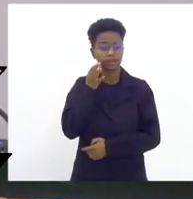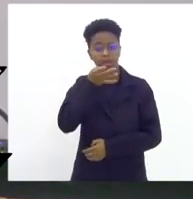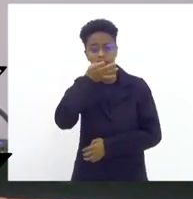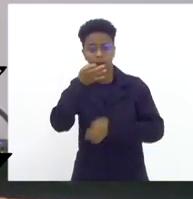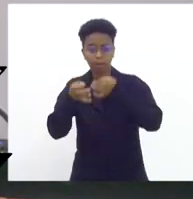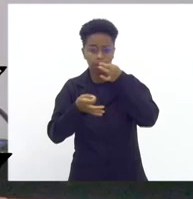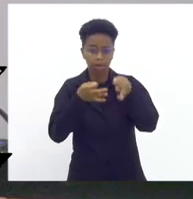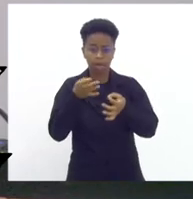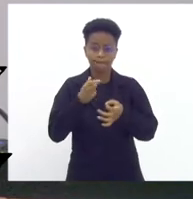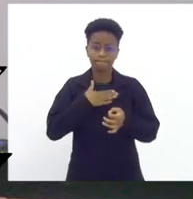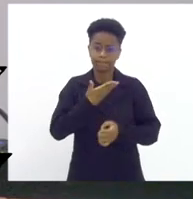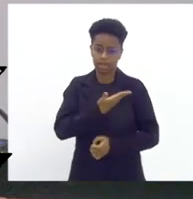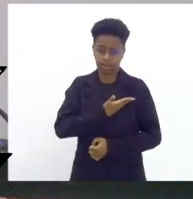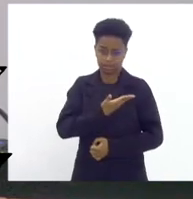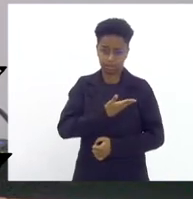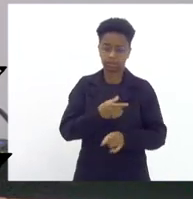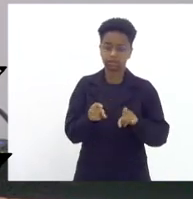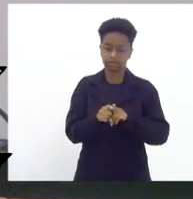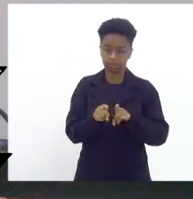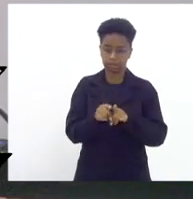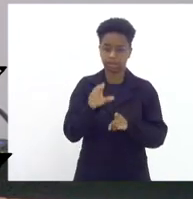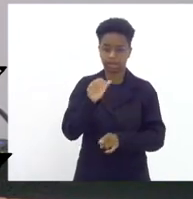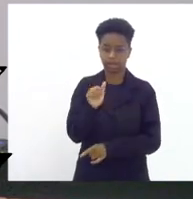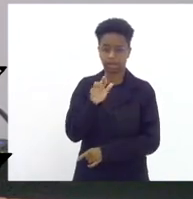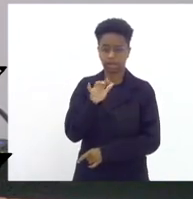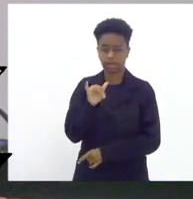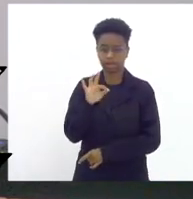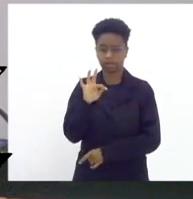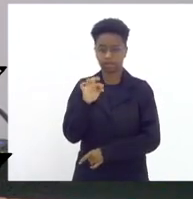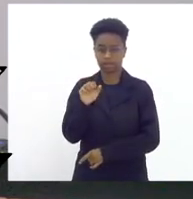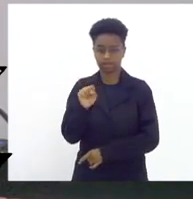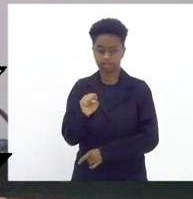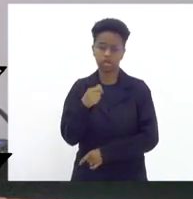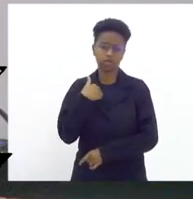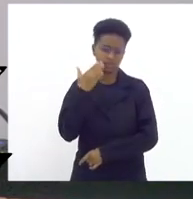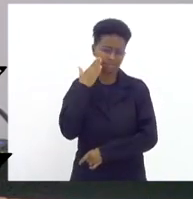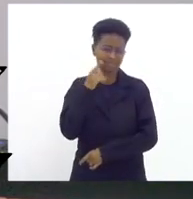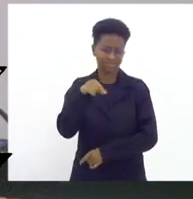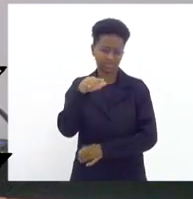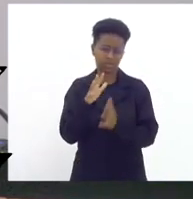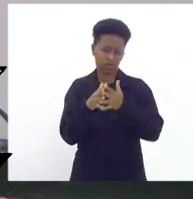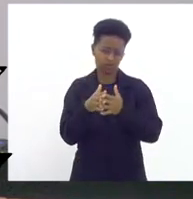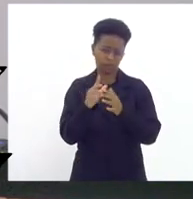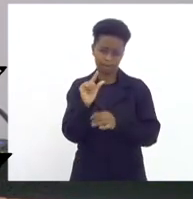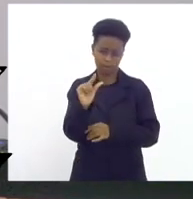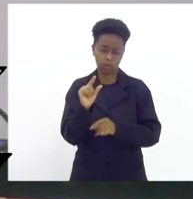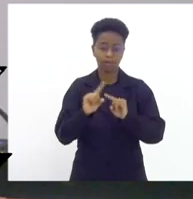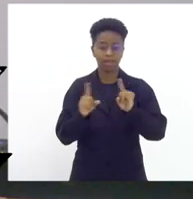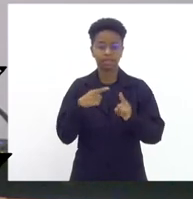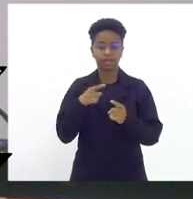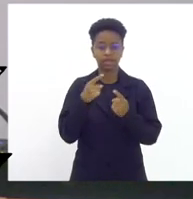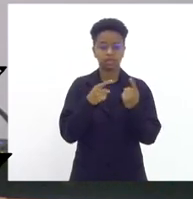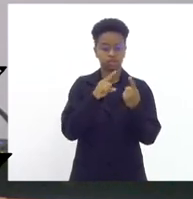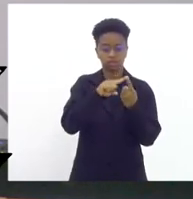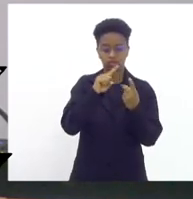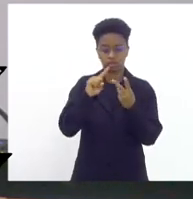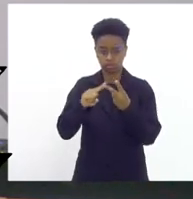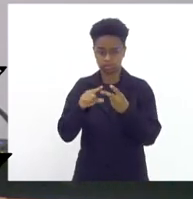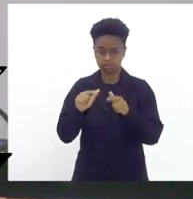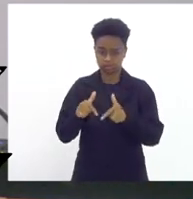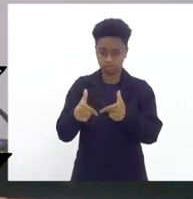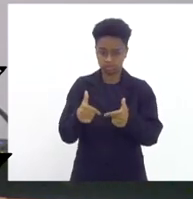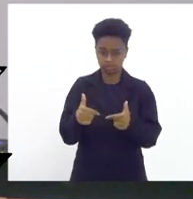refugiados e solicitantes do Refúgio também da Cáritas eu sei que as pessoas confundem um pouco mas são dois programas que atuam de forma